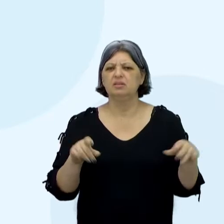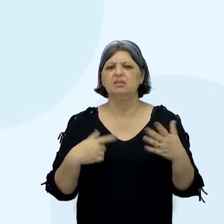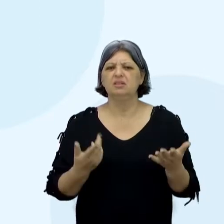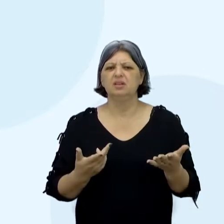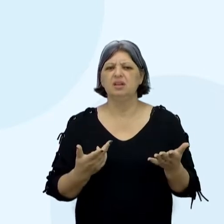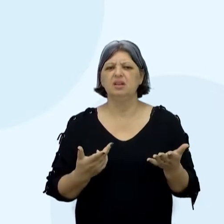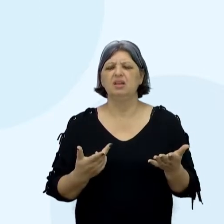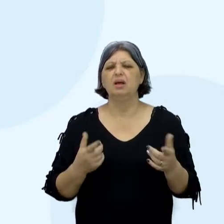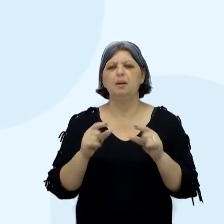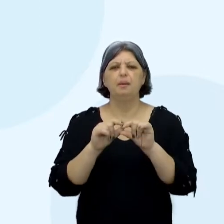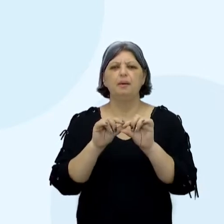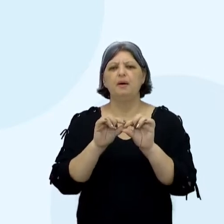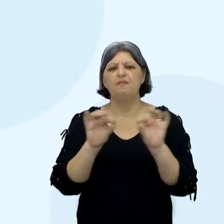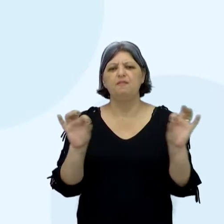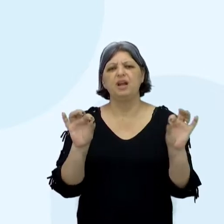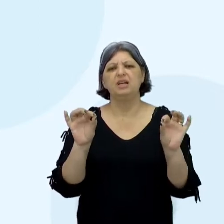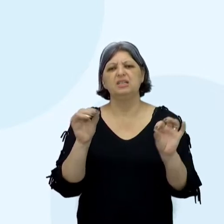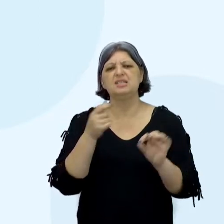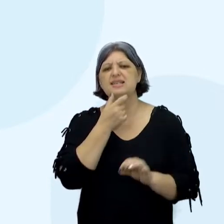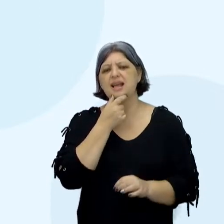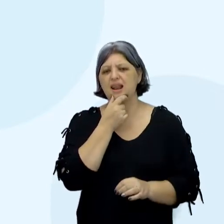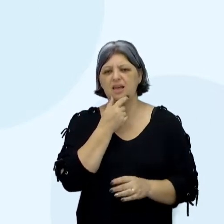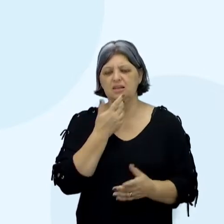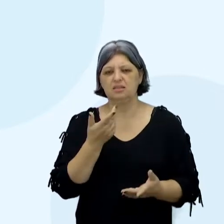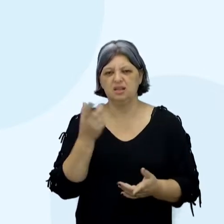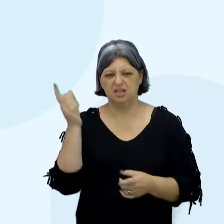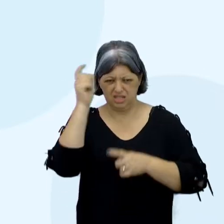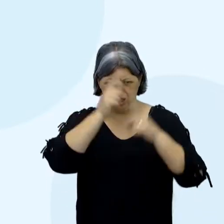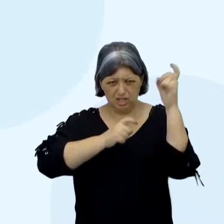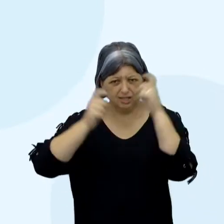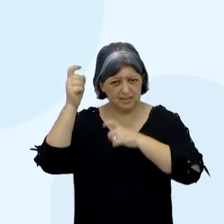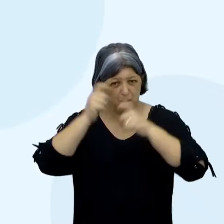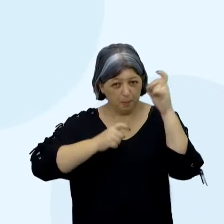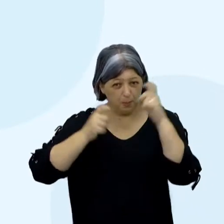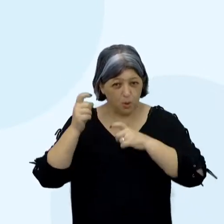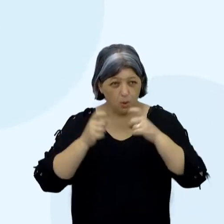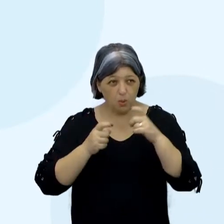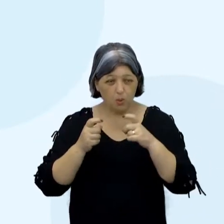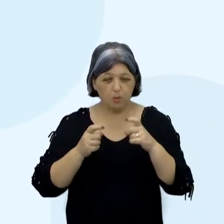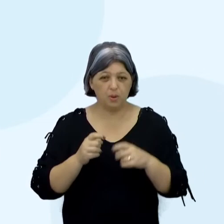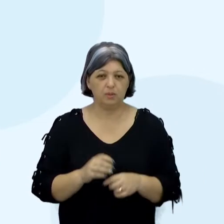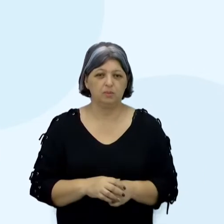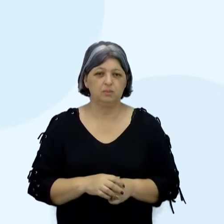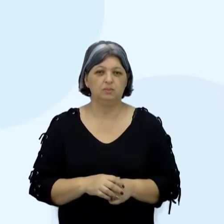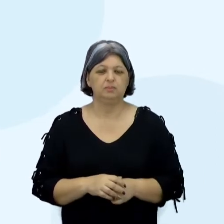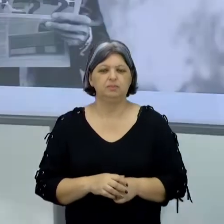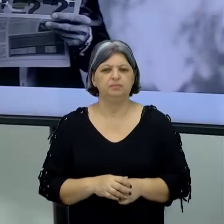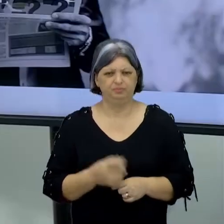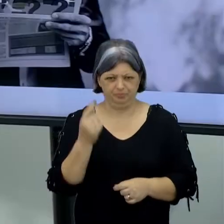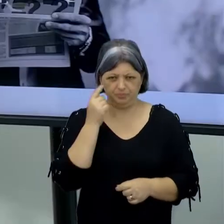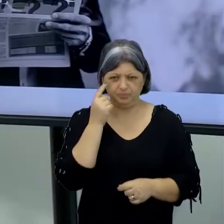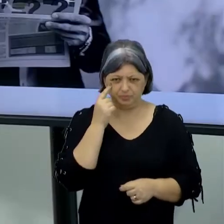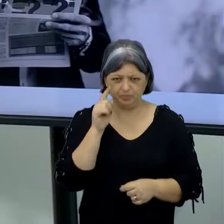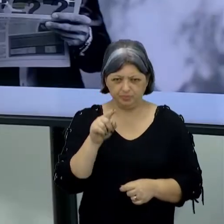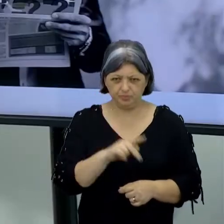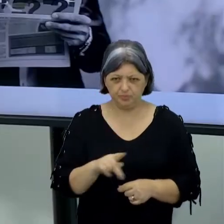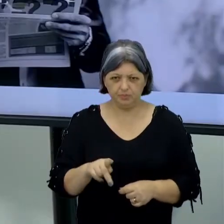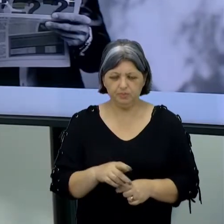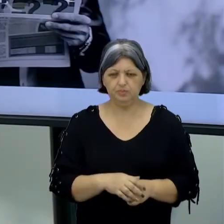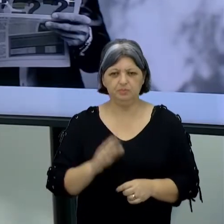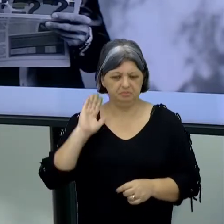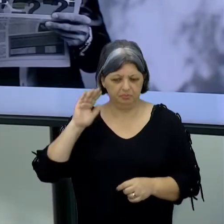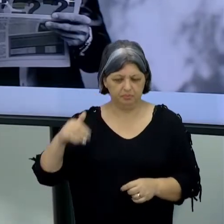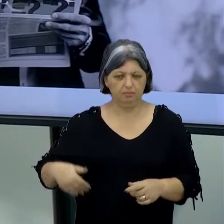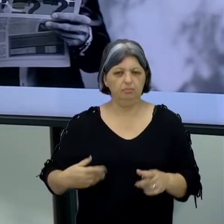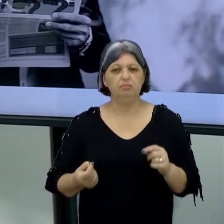Fact-checking. Fact-check, você se preocupa com se as notícias que você está vendo... Você pensa nisso, professora Tayana? Penso muito. Se as